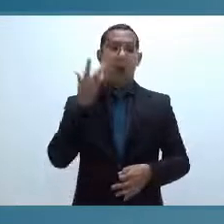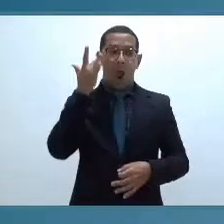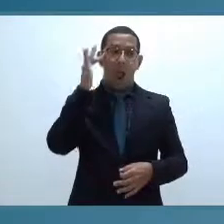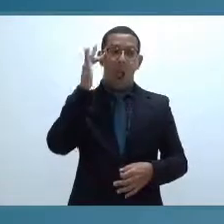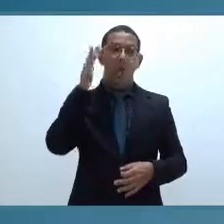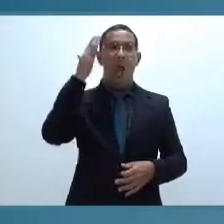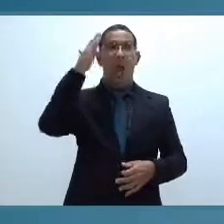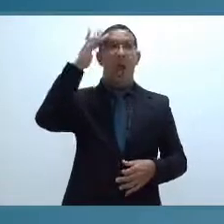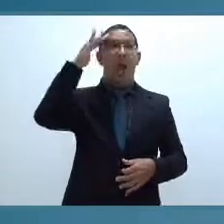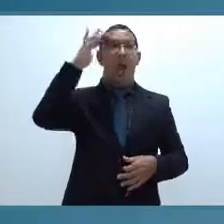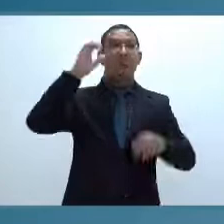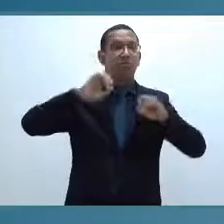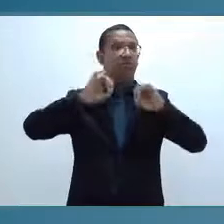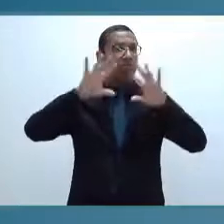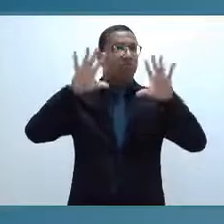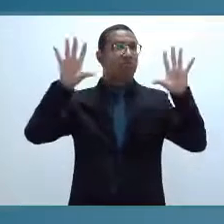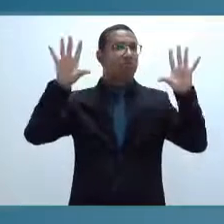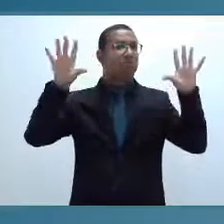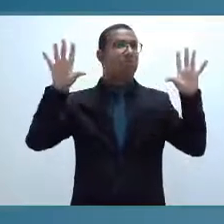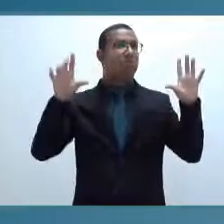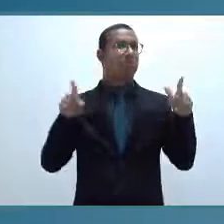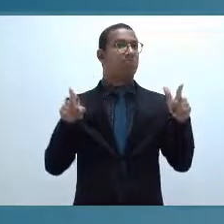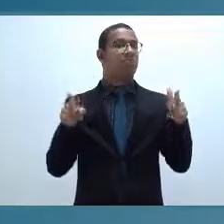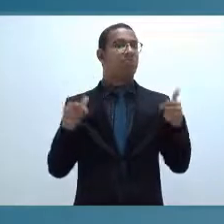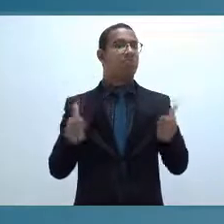Entendeu? Tranquilamente. Eu acredito muito nisso.